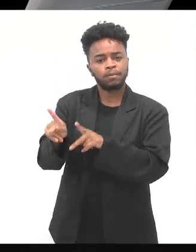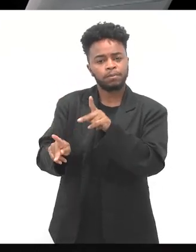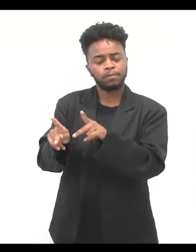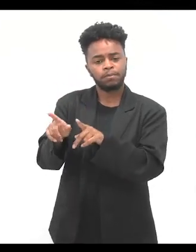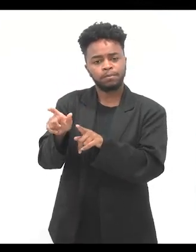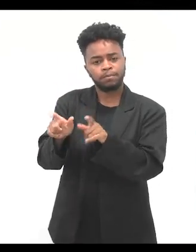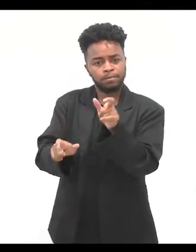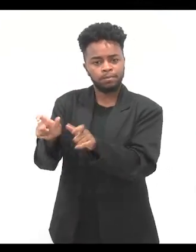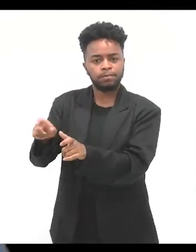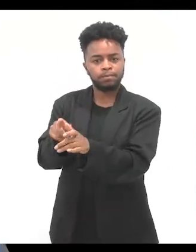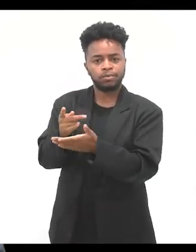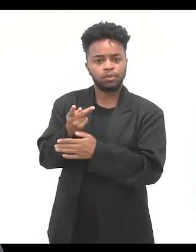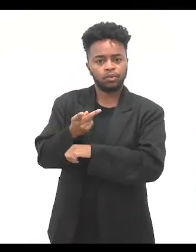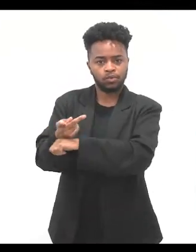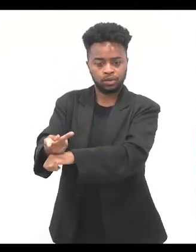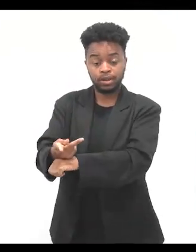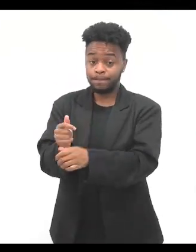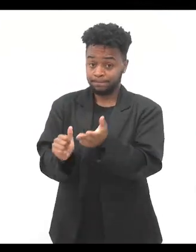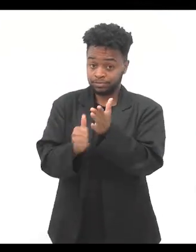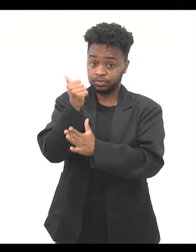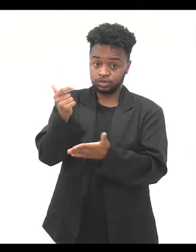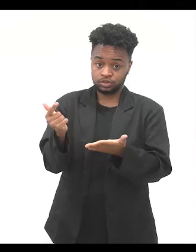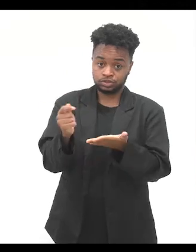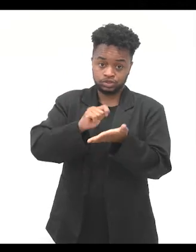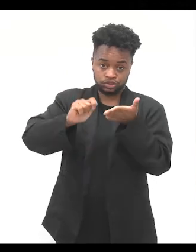forma, escrever um livro, sim, que é uma novidade